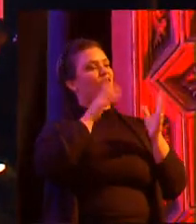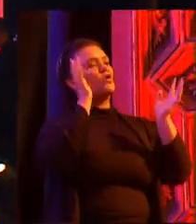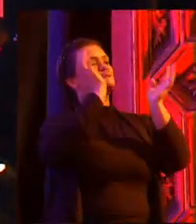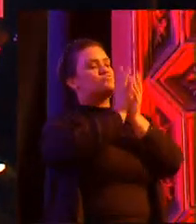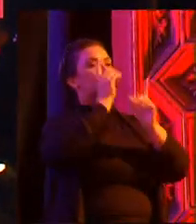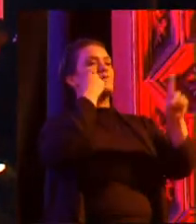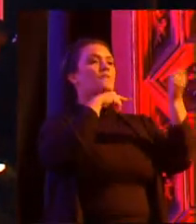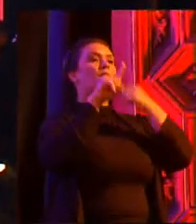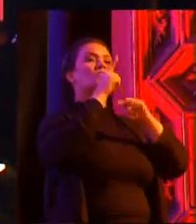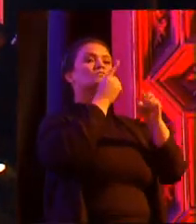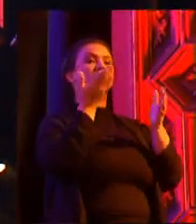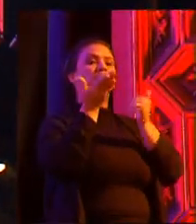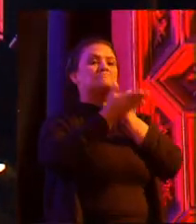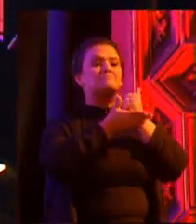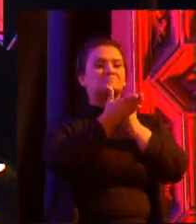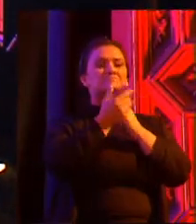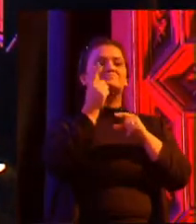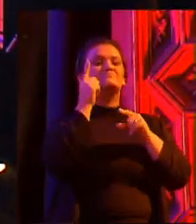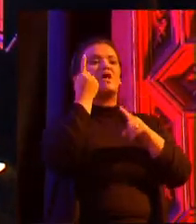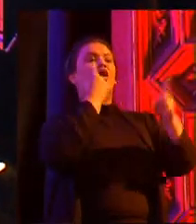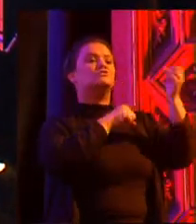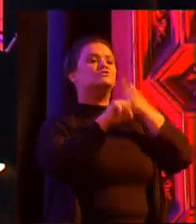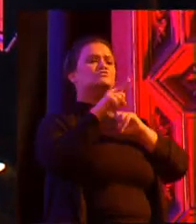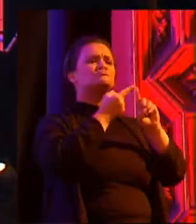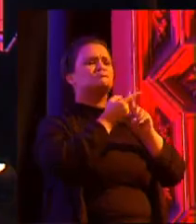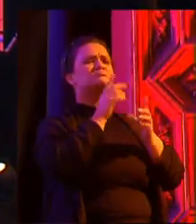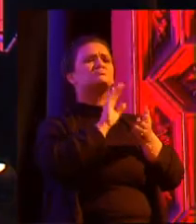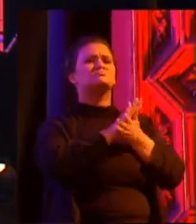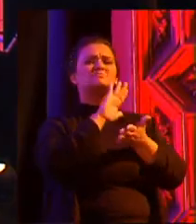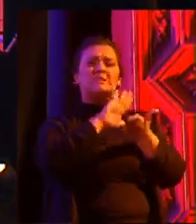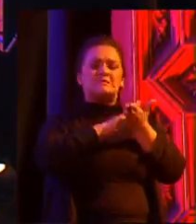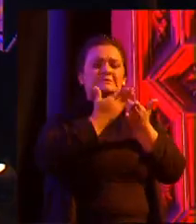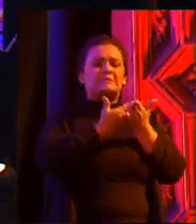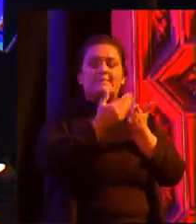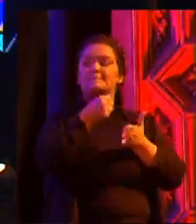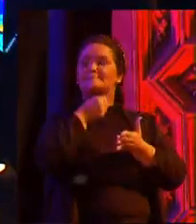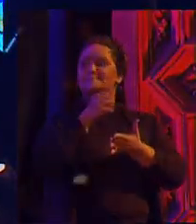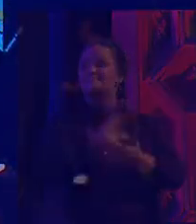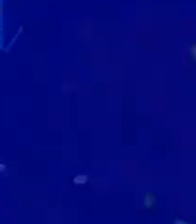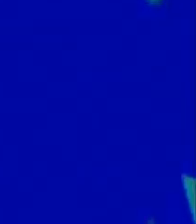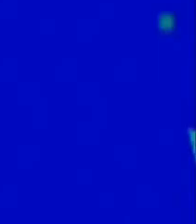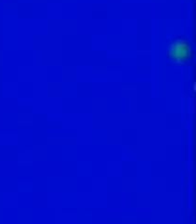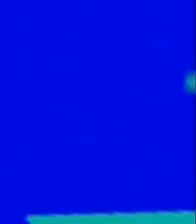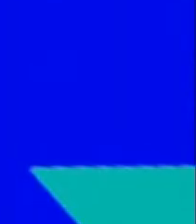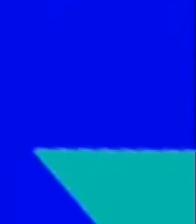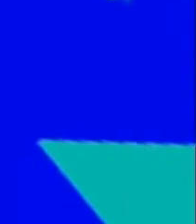Música Erudita, Instrumentista, Intérprete.